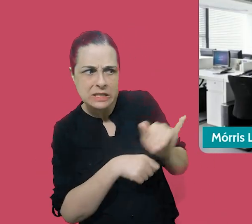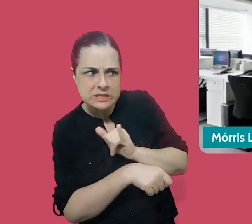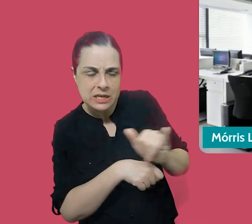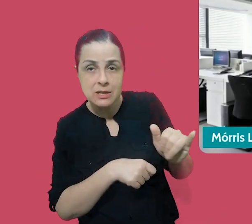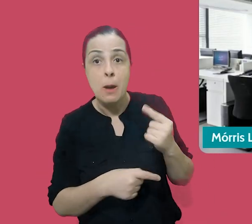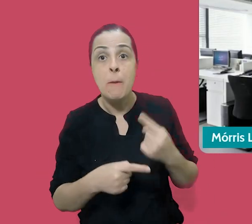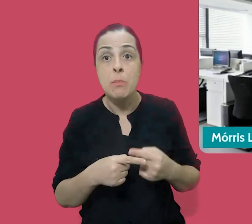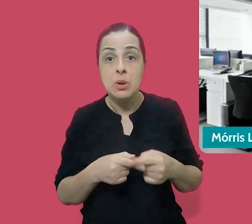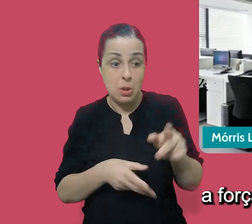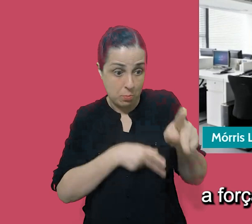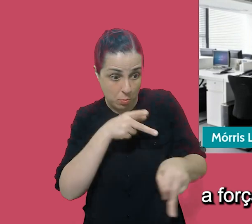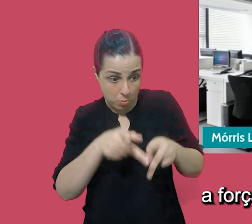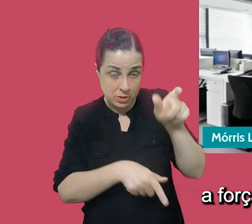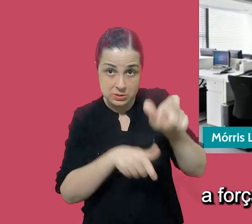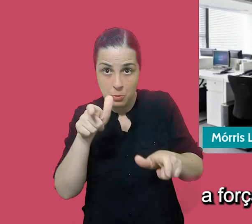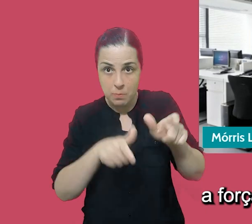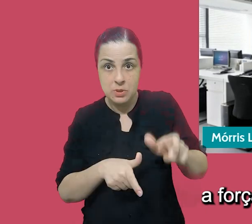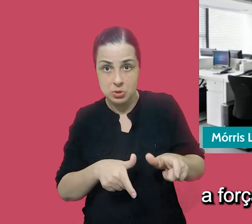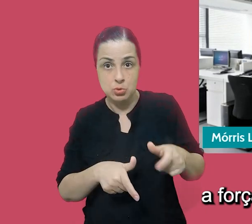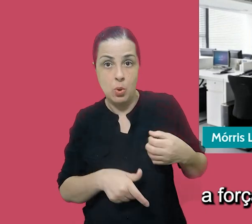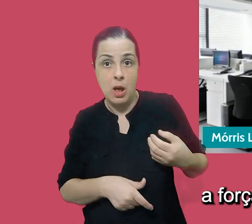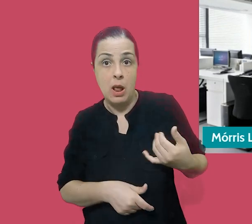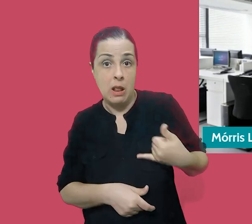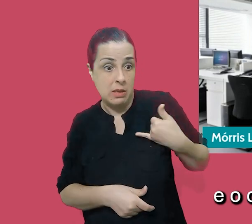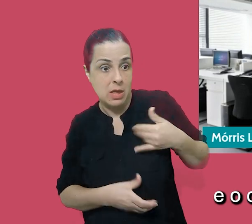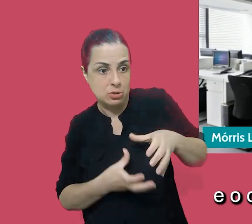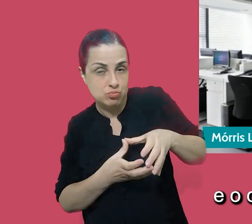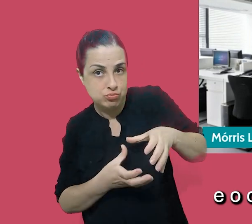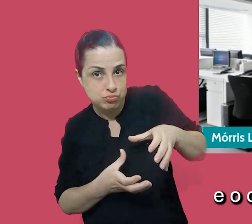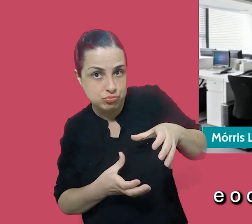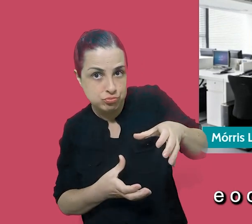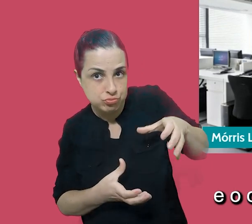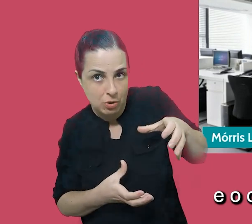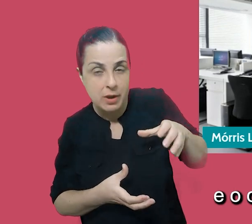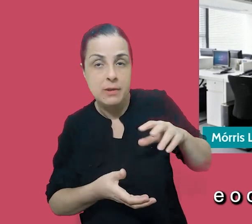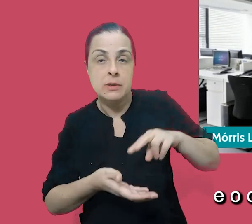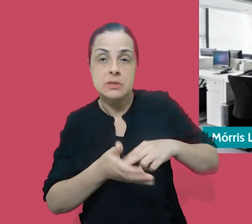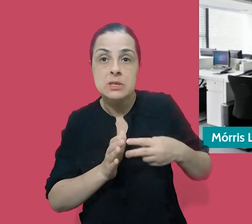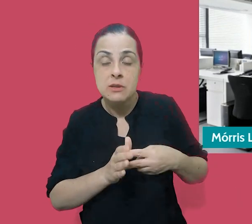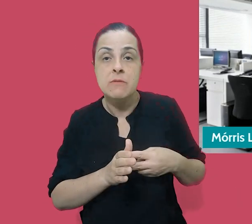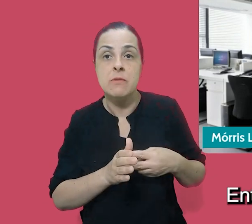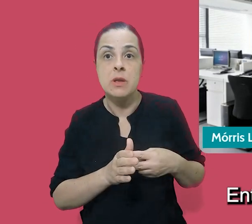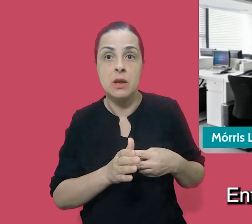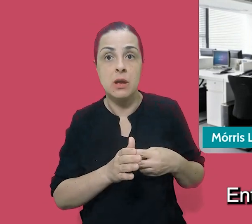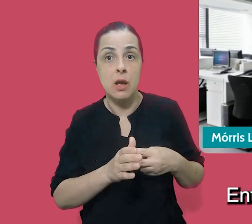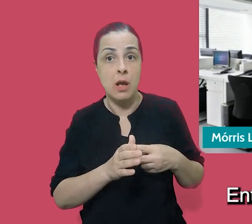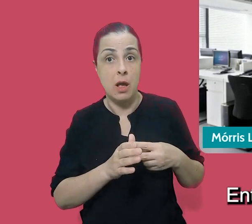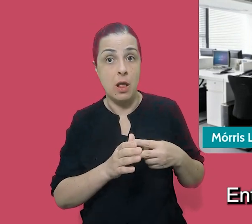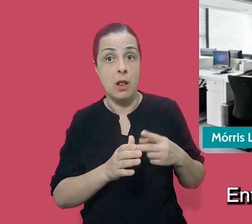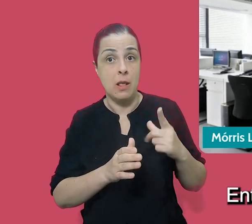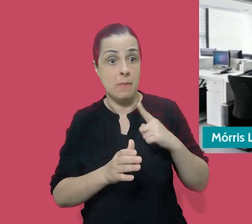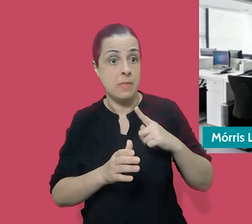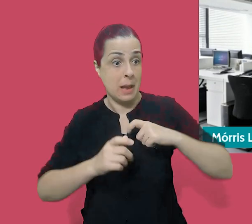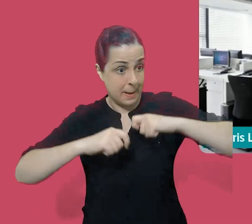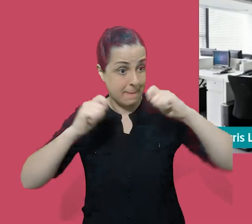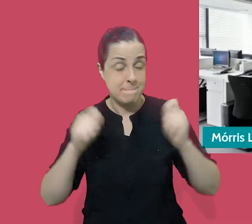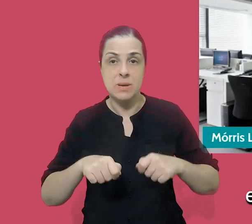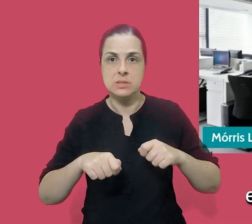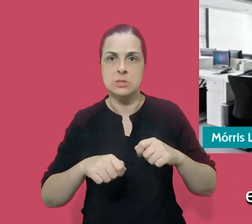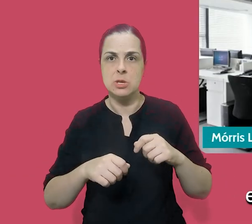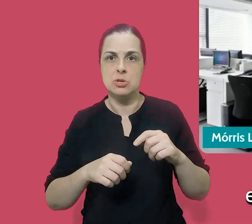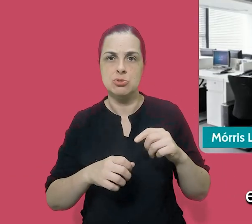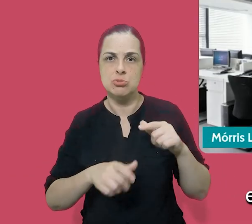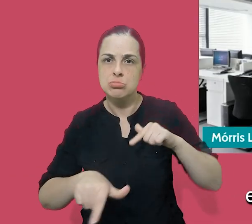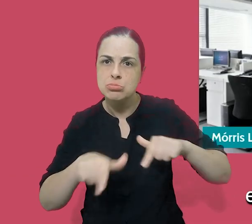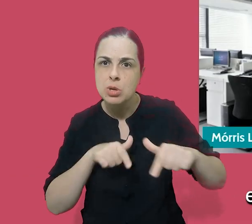está envelhecendo, a força de trabalho está envelhecendo e o consumidor está envelhecendo. Então, eu preciso me preparar. Vai ser cada vez...